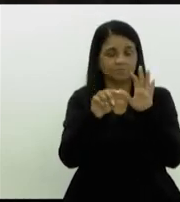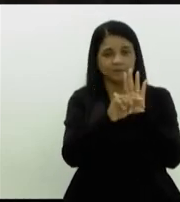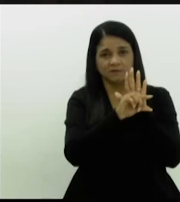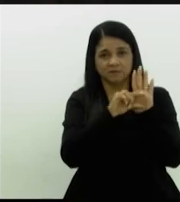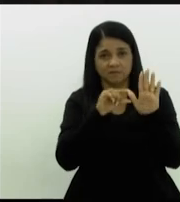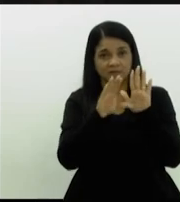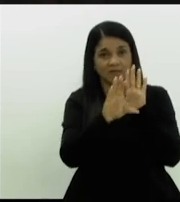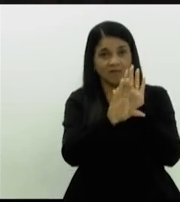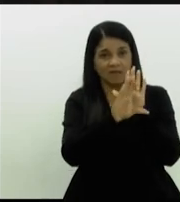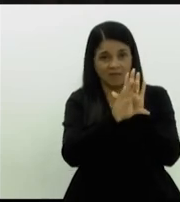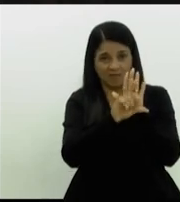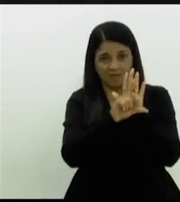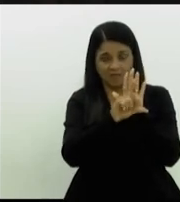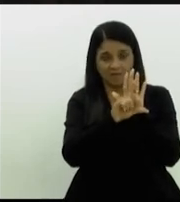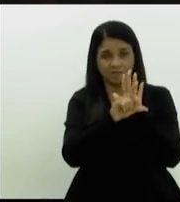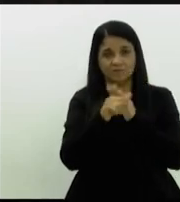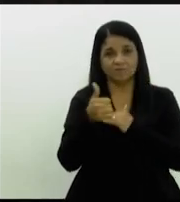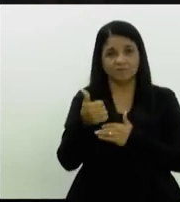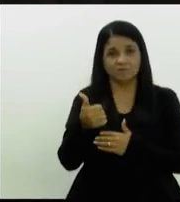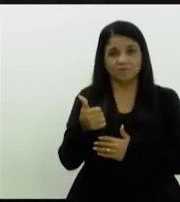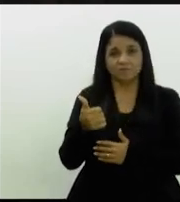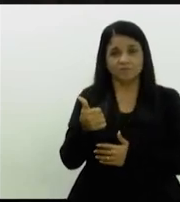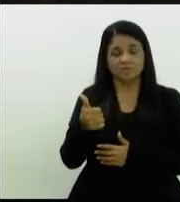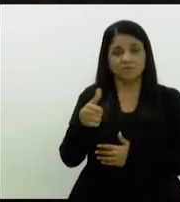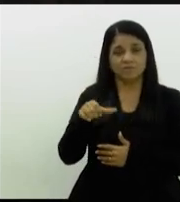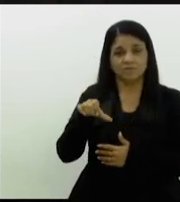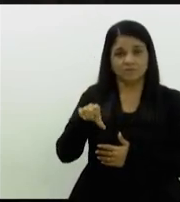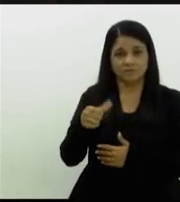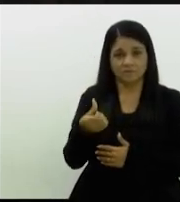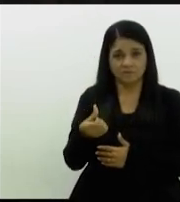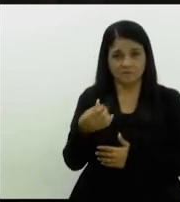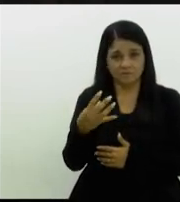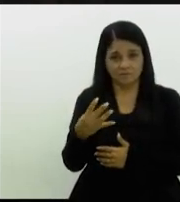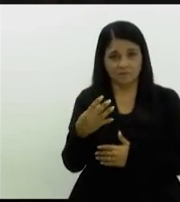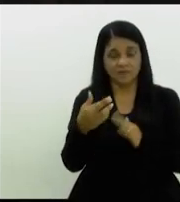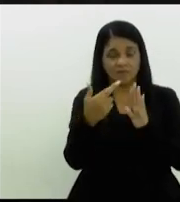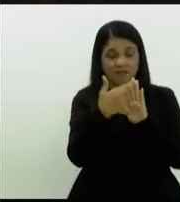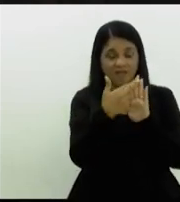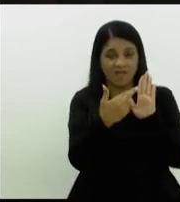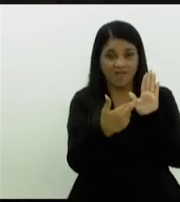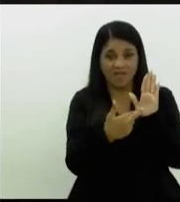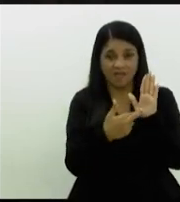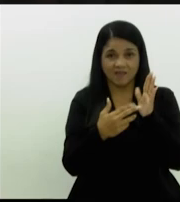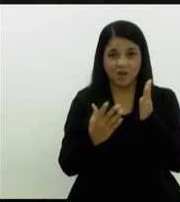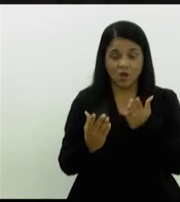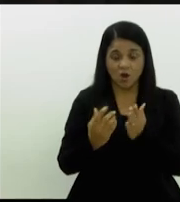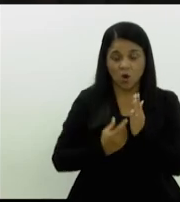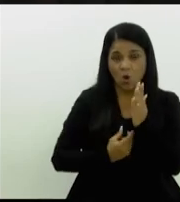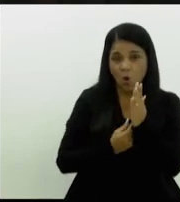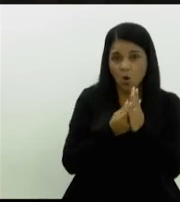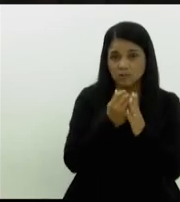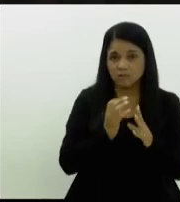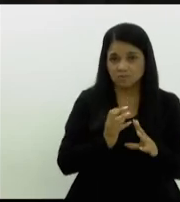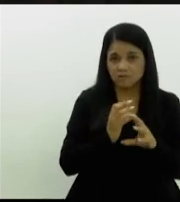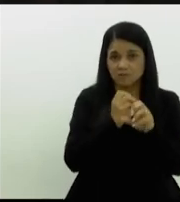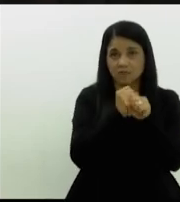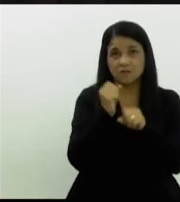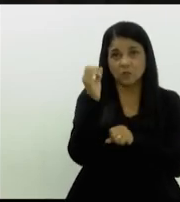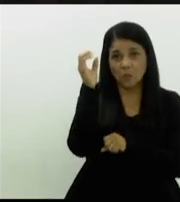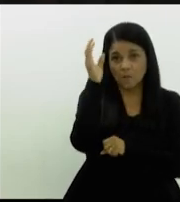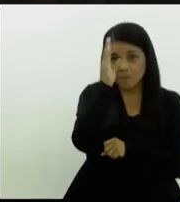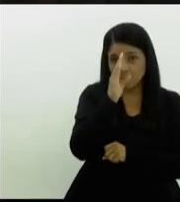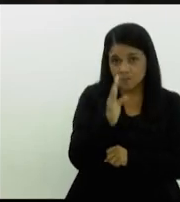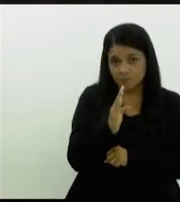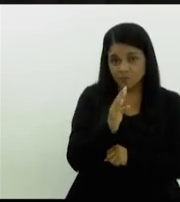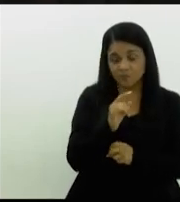4.320/64, que é a lei que define as regras orçamentárias para o Brasil inteiro. E